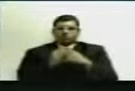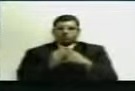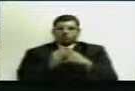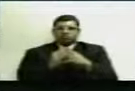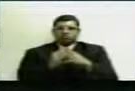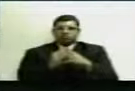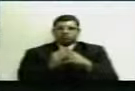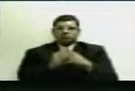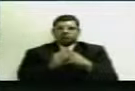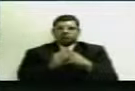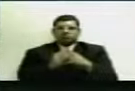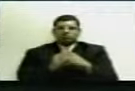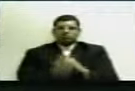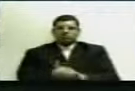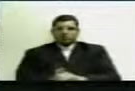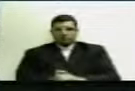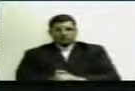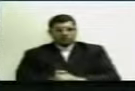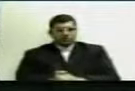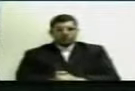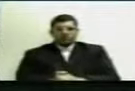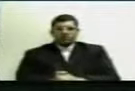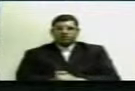importante para a Assembleia Legislativa do Estado do Amazonas.